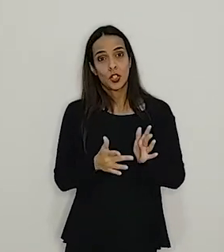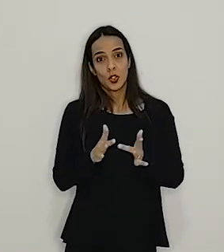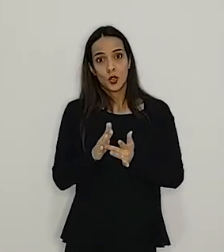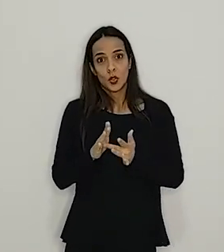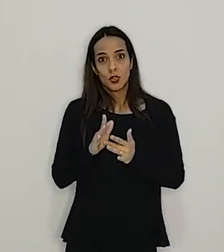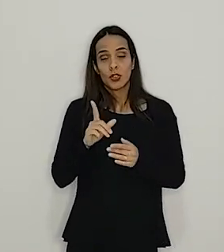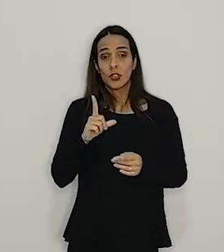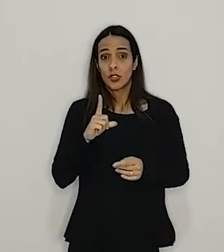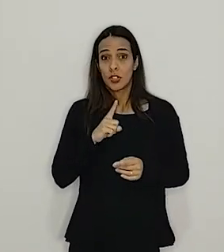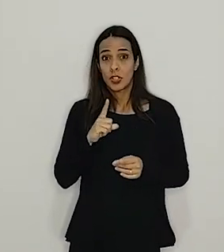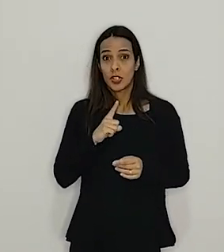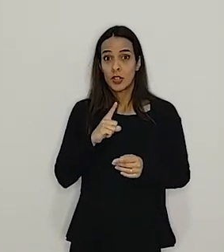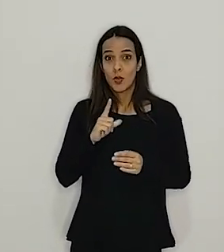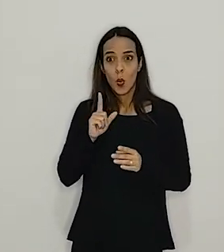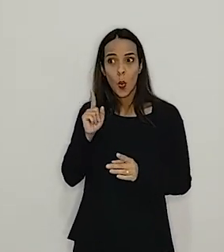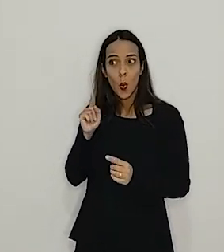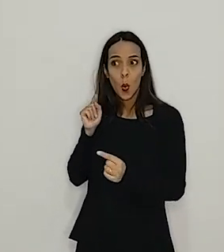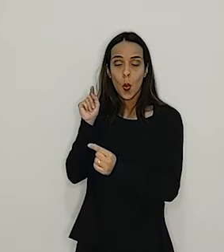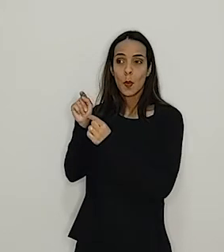maior.